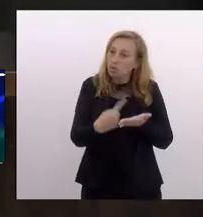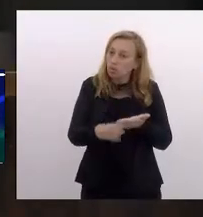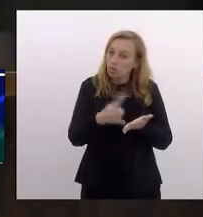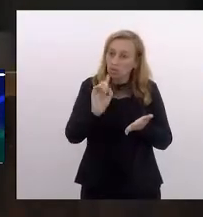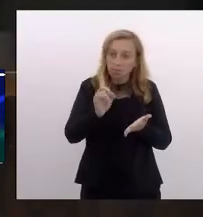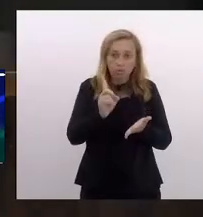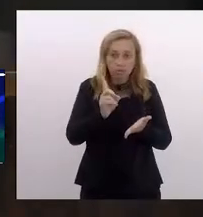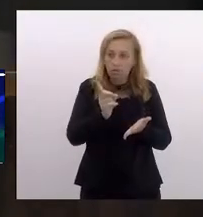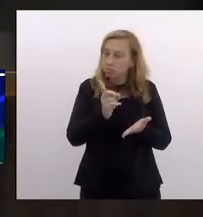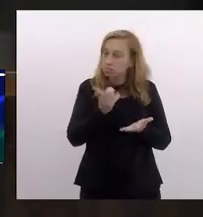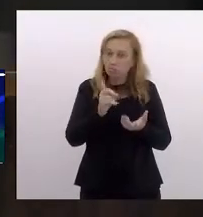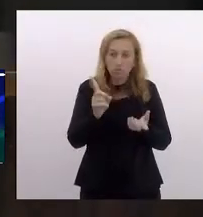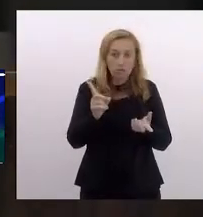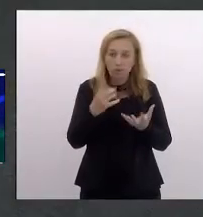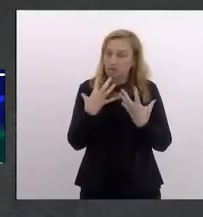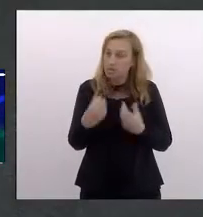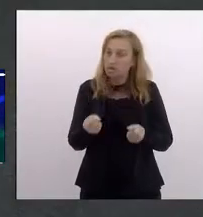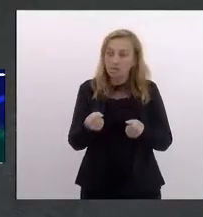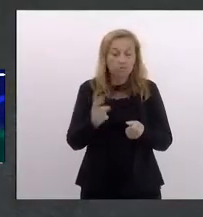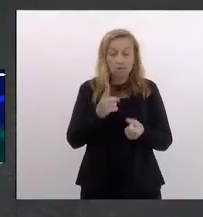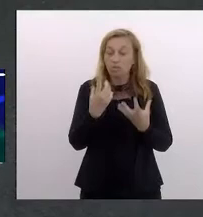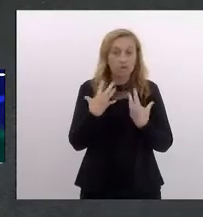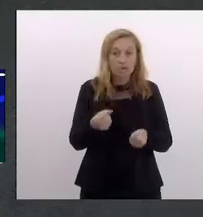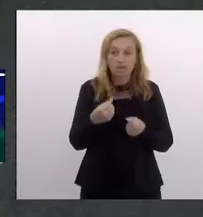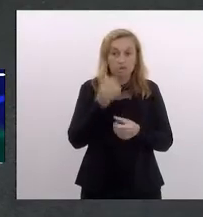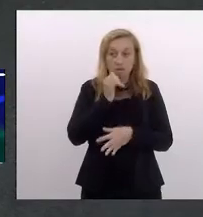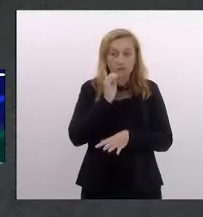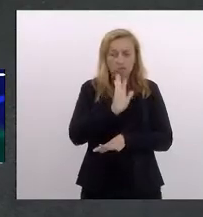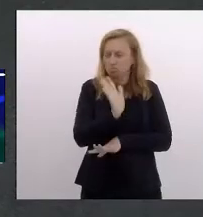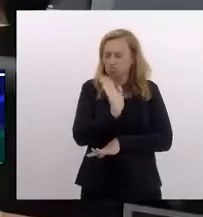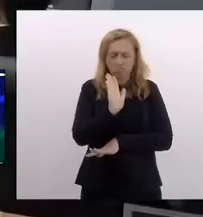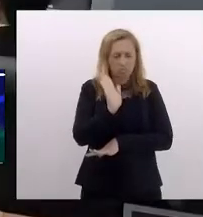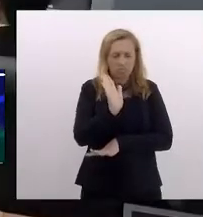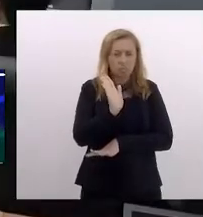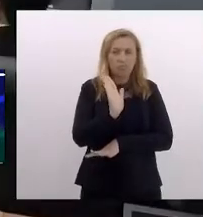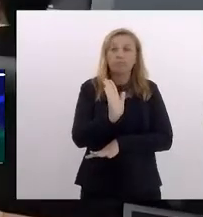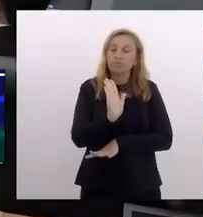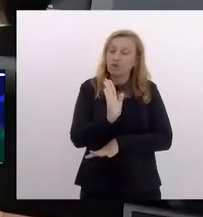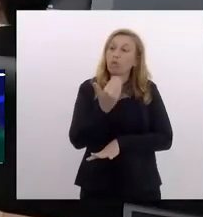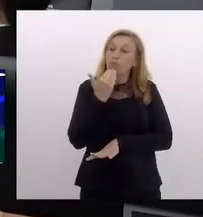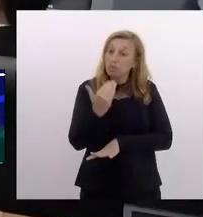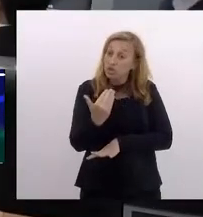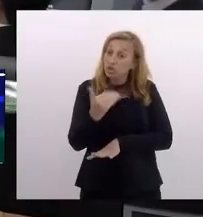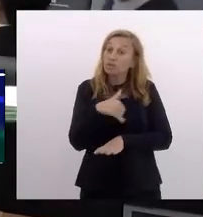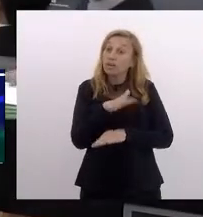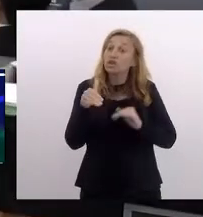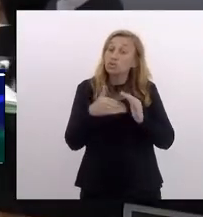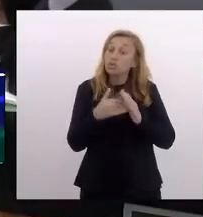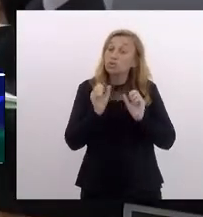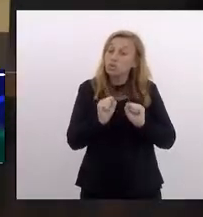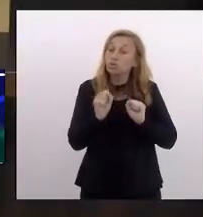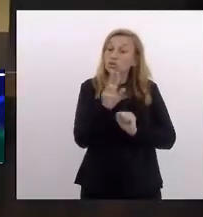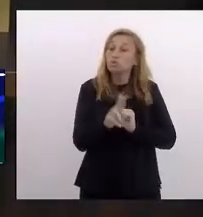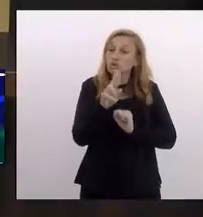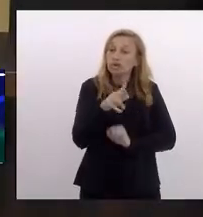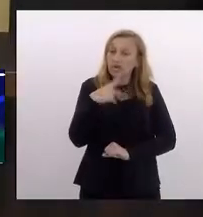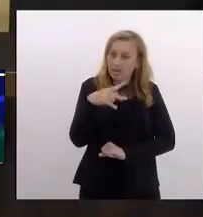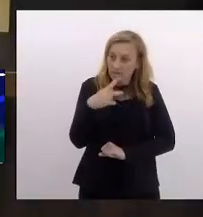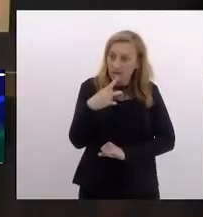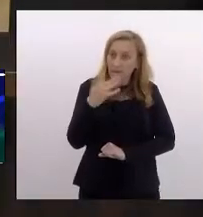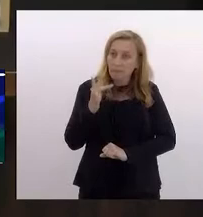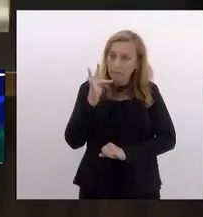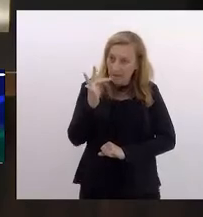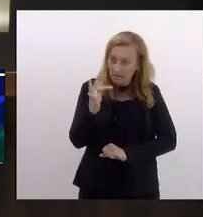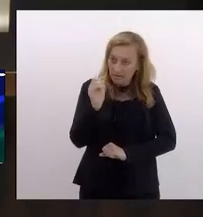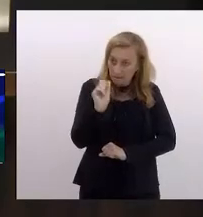tiver eu não posso nós vamos concordar que eu tô relator não tem como então mas eu vou pedir para que todos que possam usar da palavra possa ser